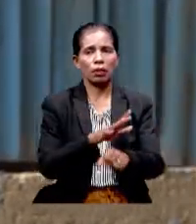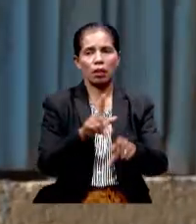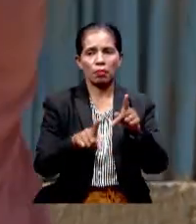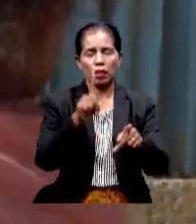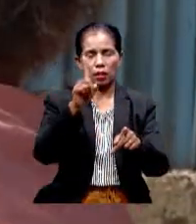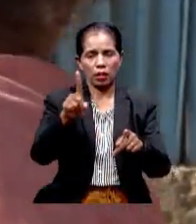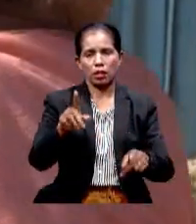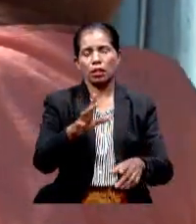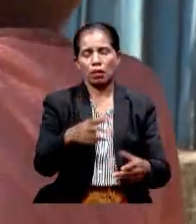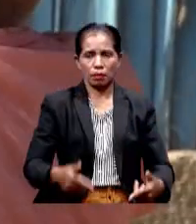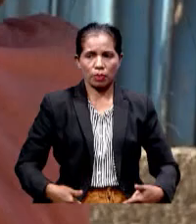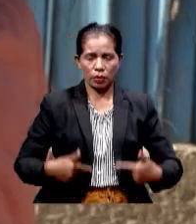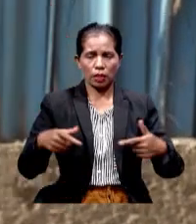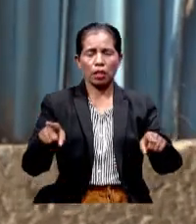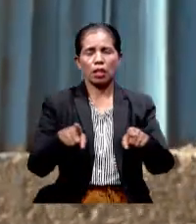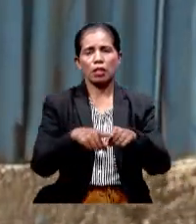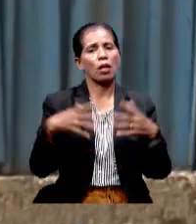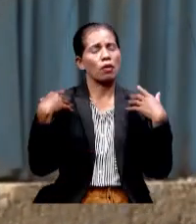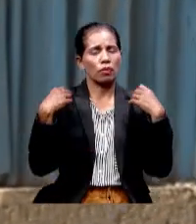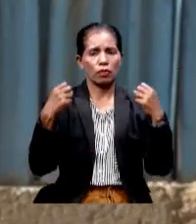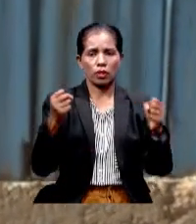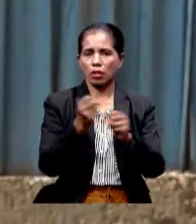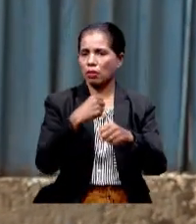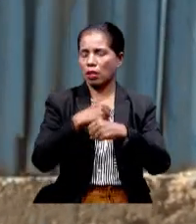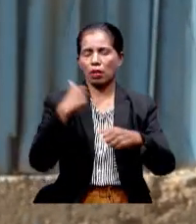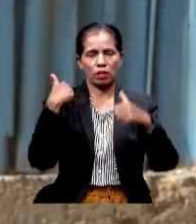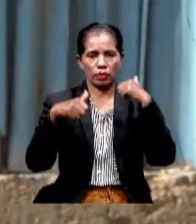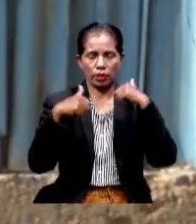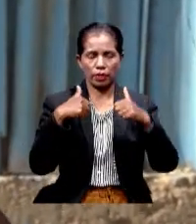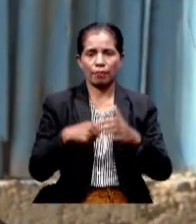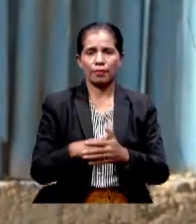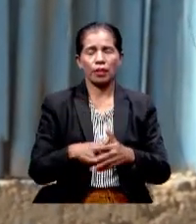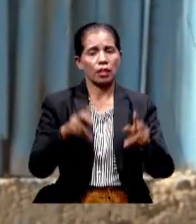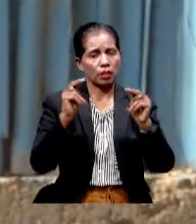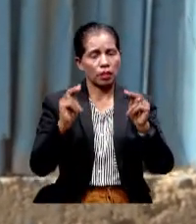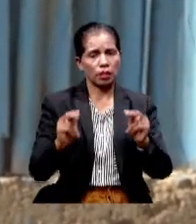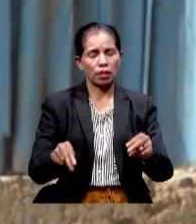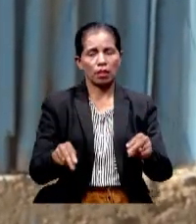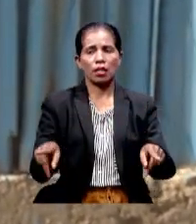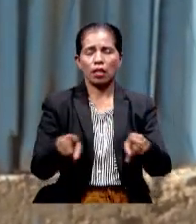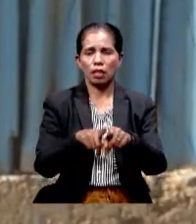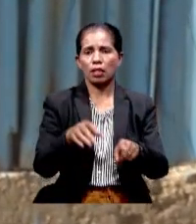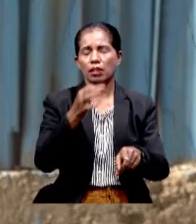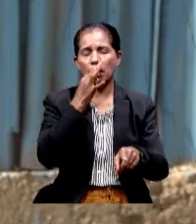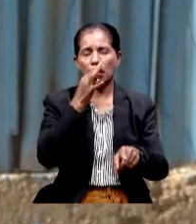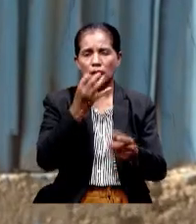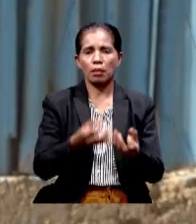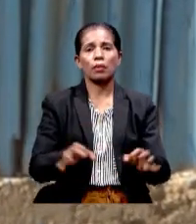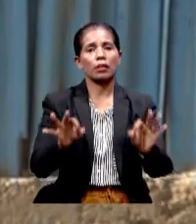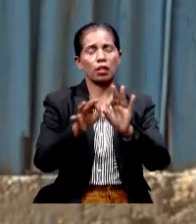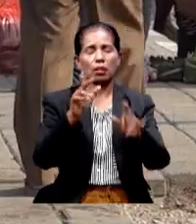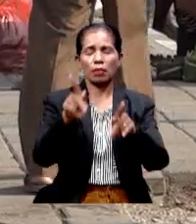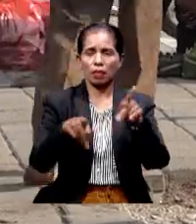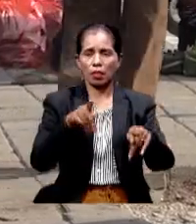moris. No moasa nesan forsa hori halau aktividades ruma. Necessidade básico maka ihan esensial ba ema